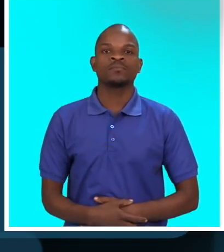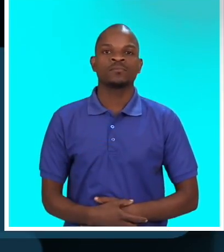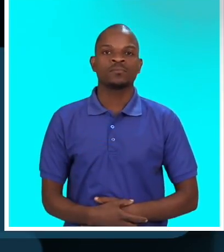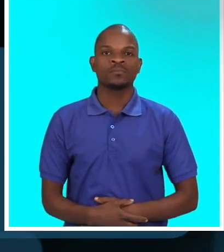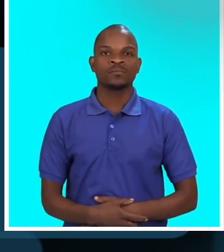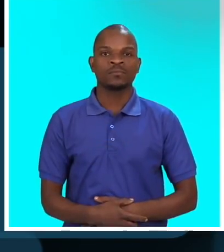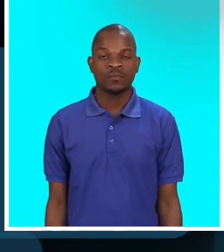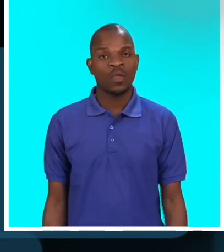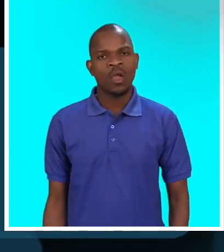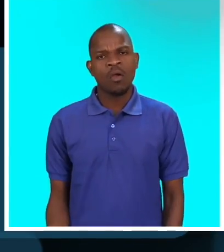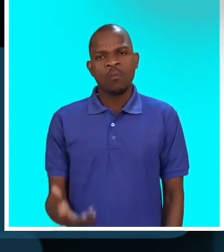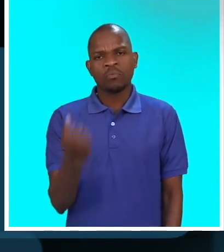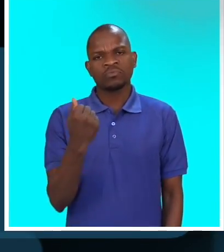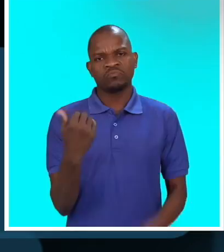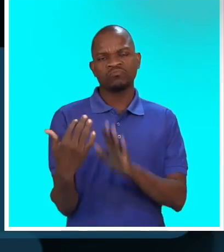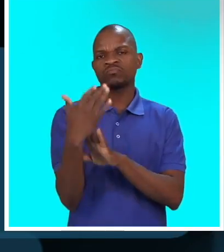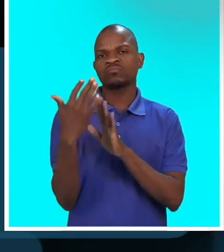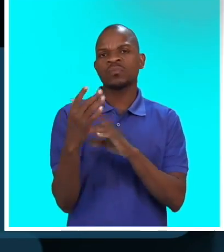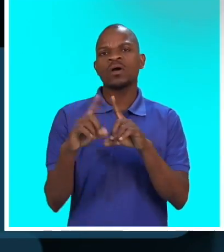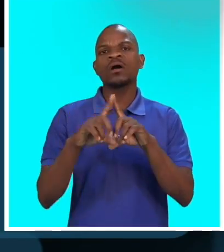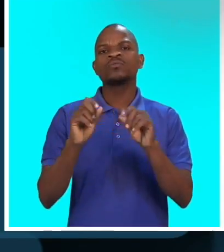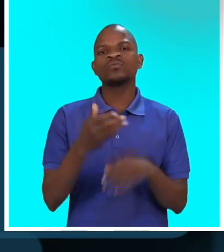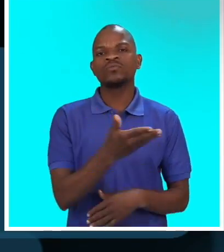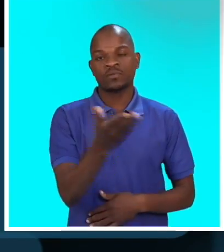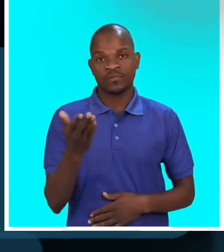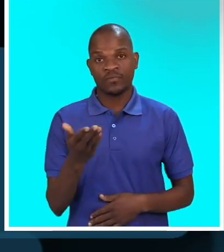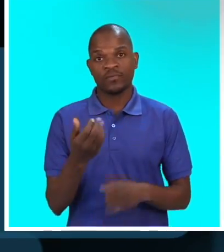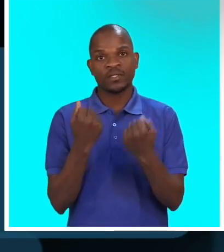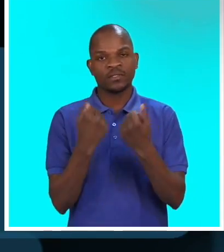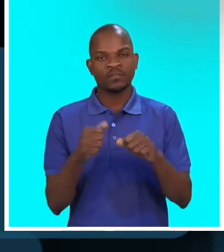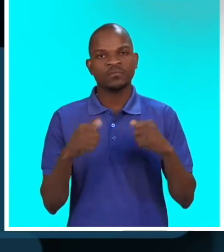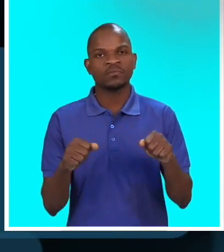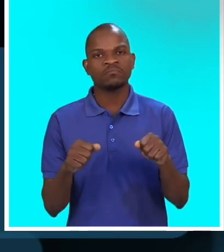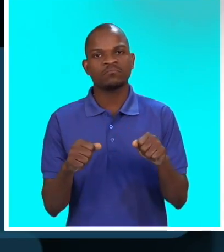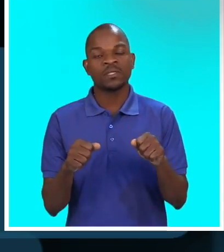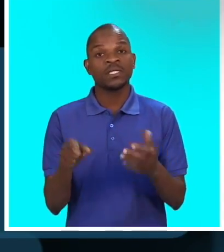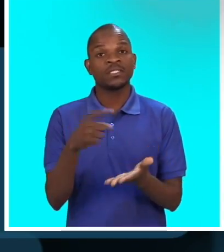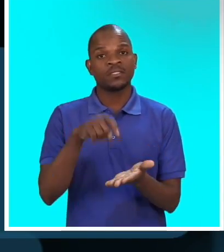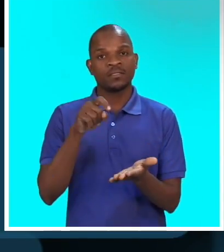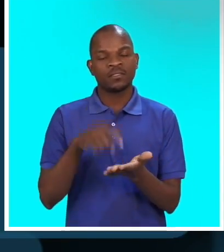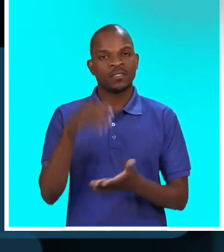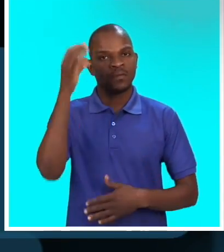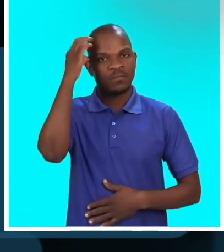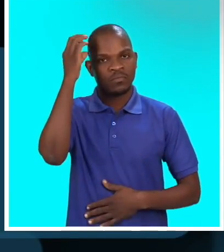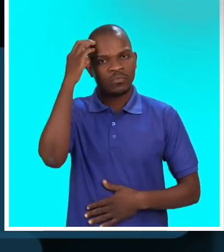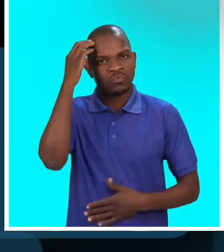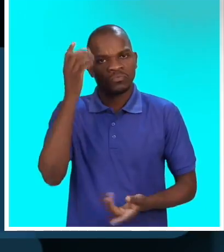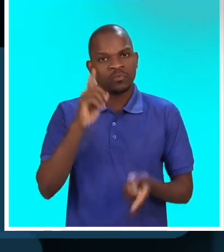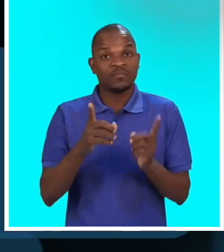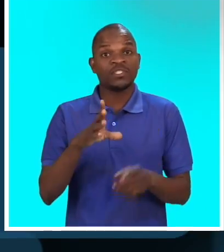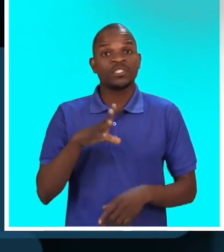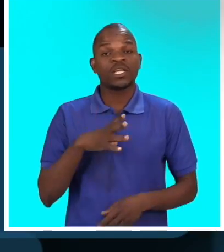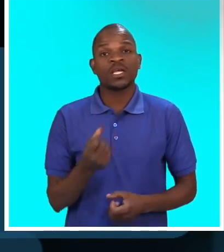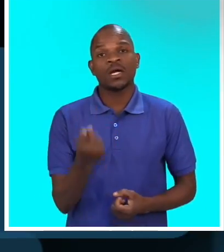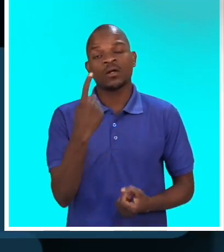física. Pode-me falar um pouco das vossas atividades a nível da cidade de Maputo. Se tem